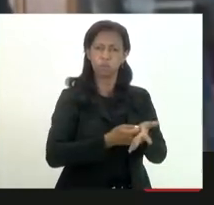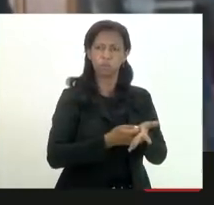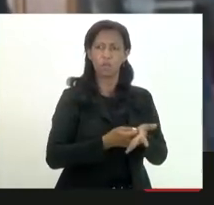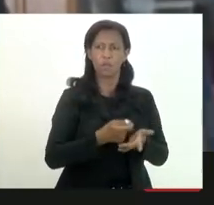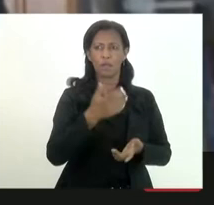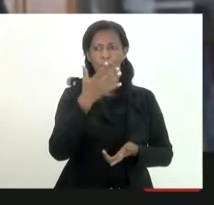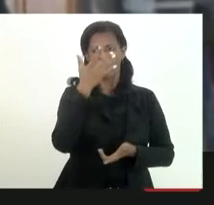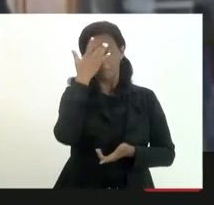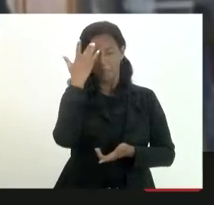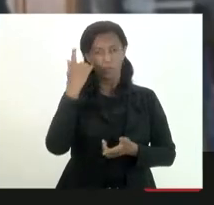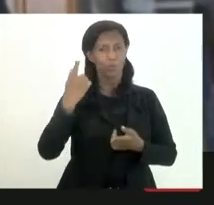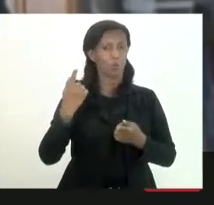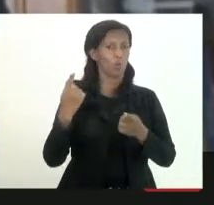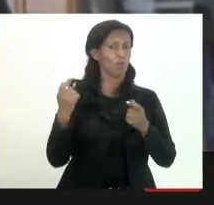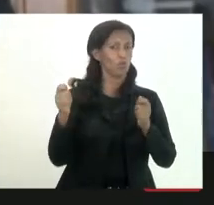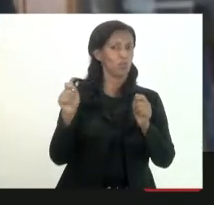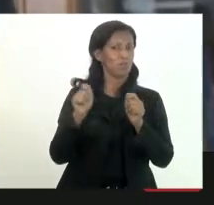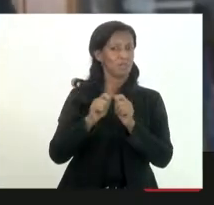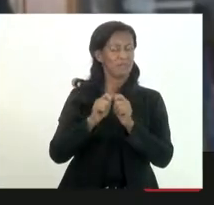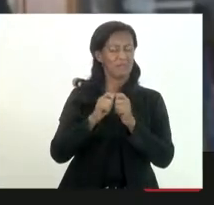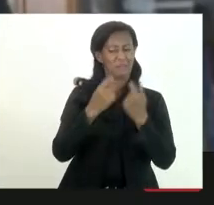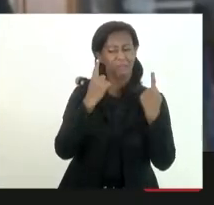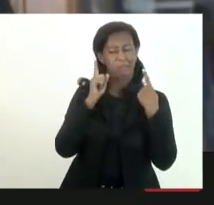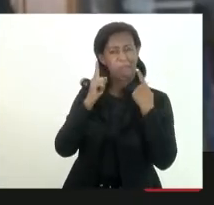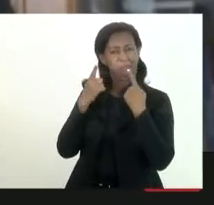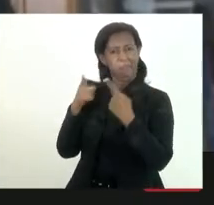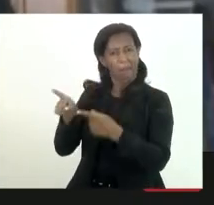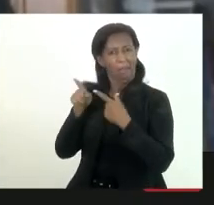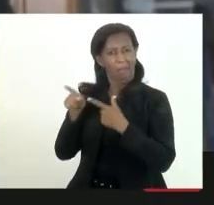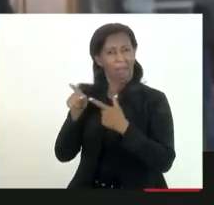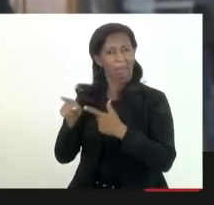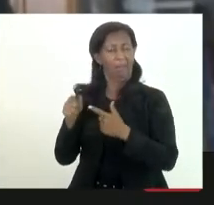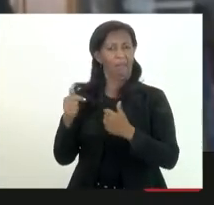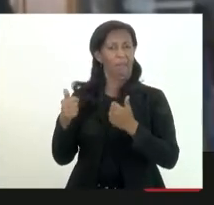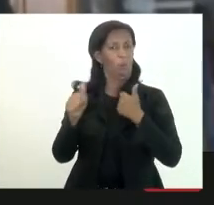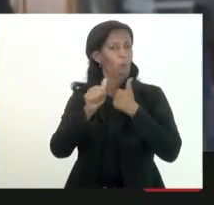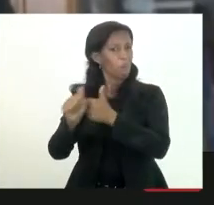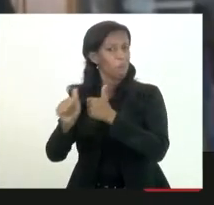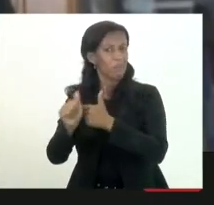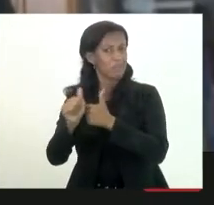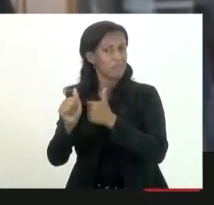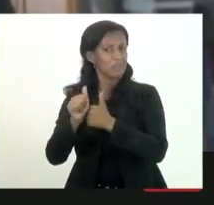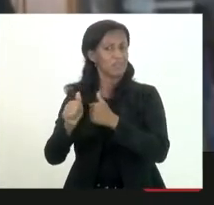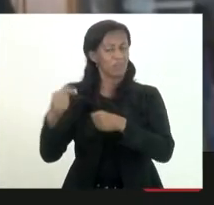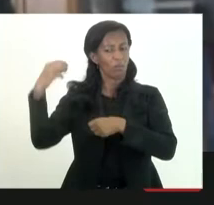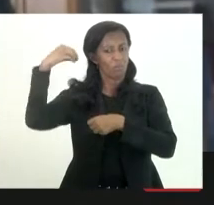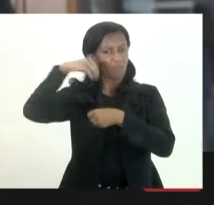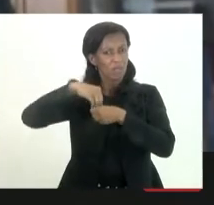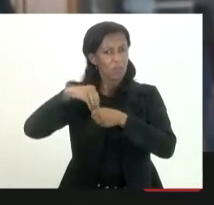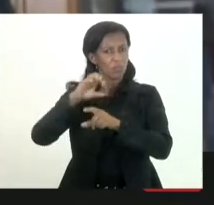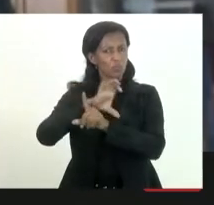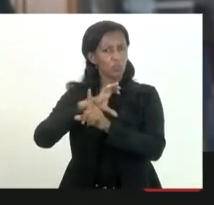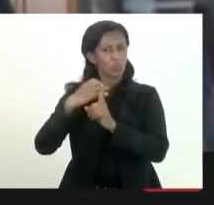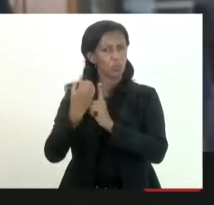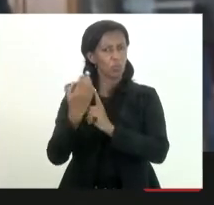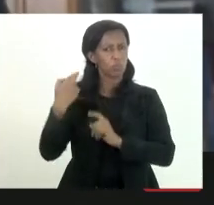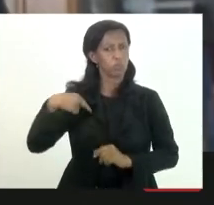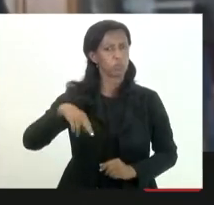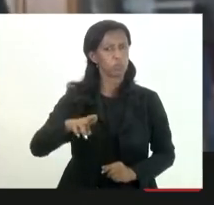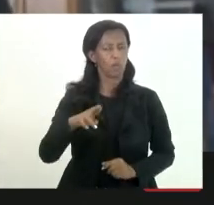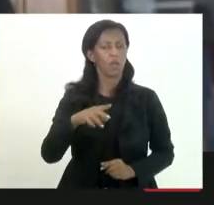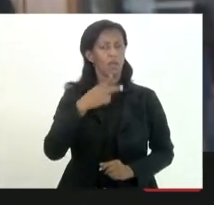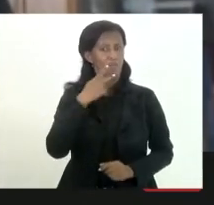vilipendiar, trazer escárnio ou algum tipo de perseguição dentro de um culto religioso, e ali demonstra